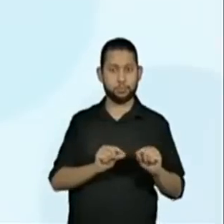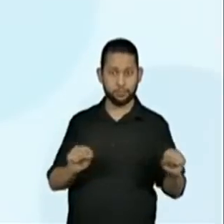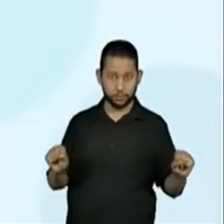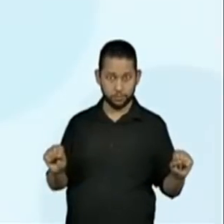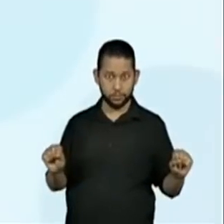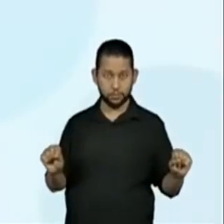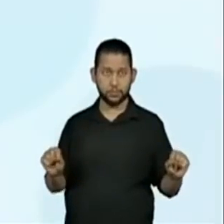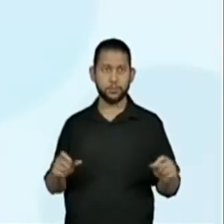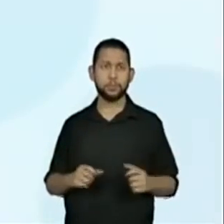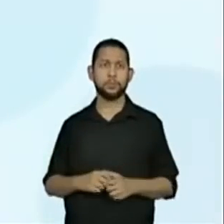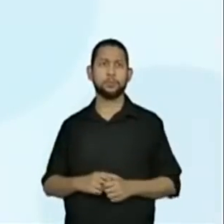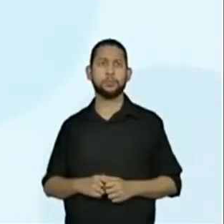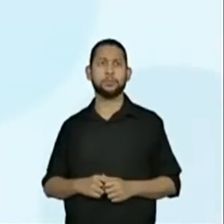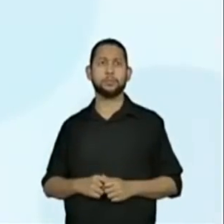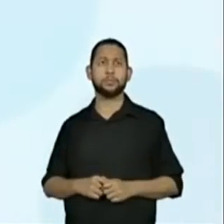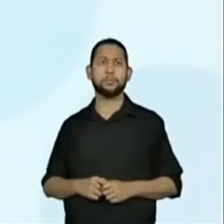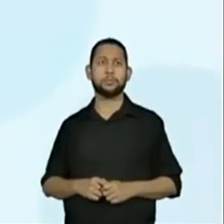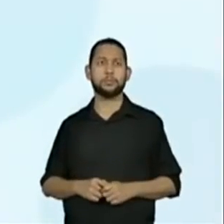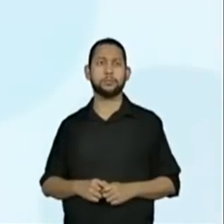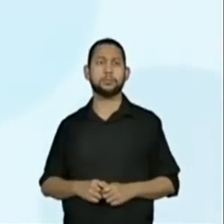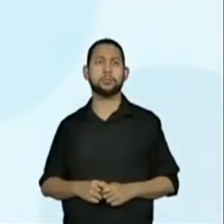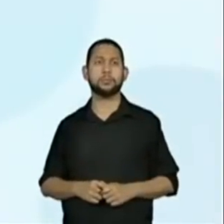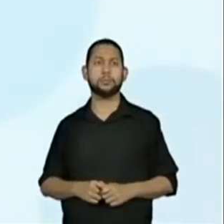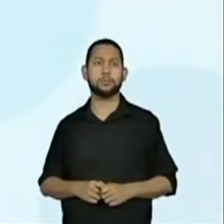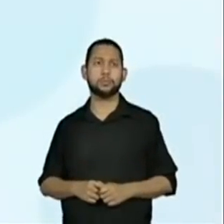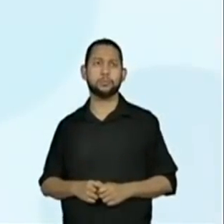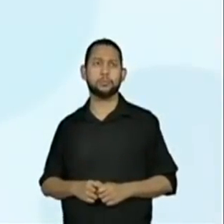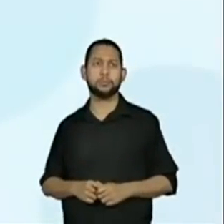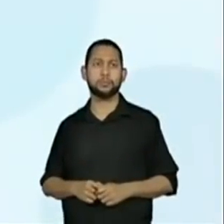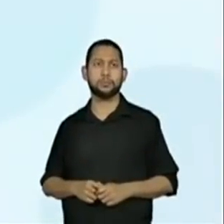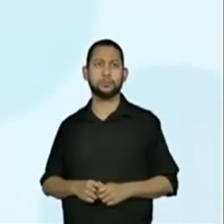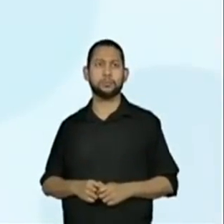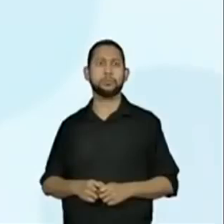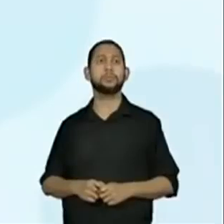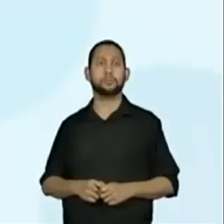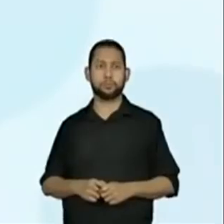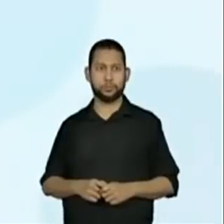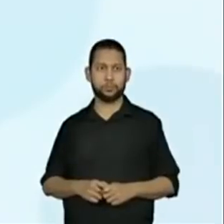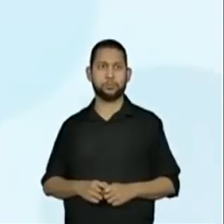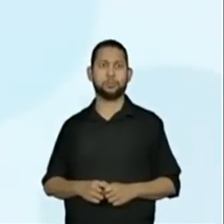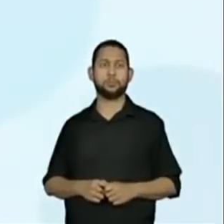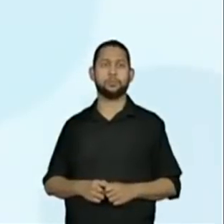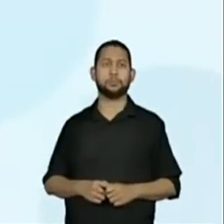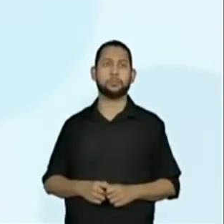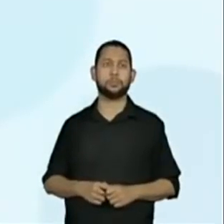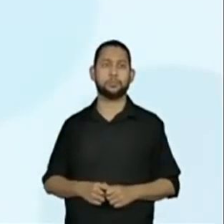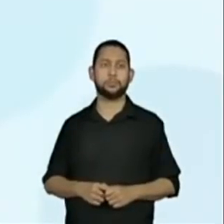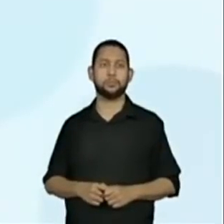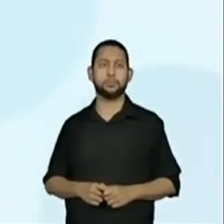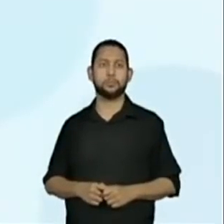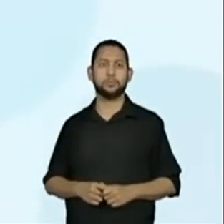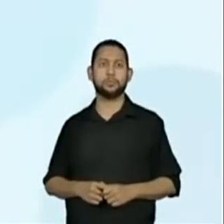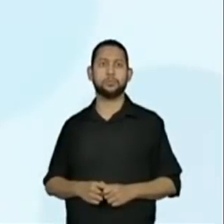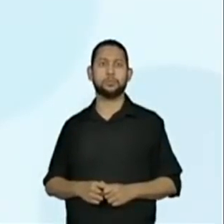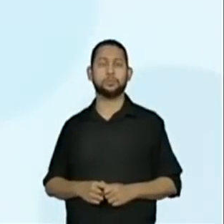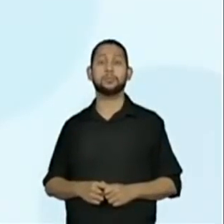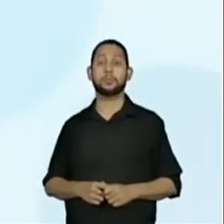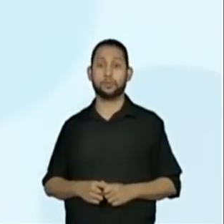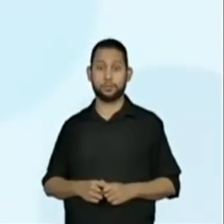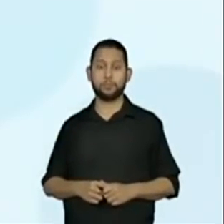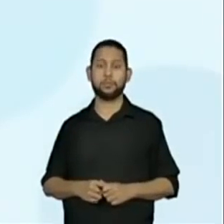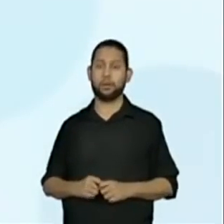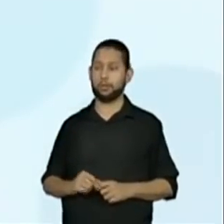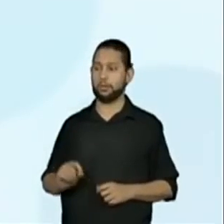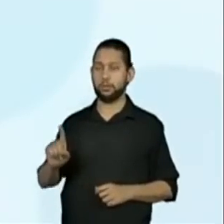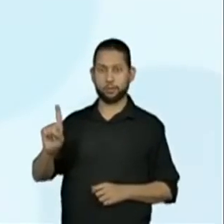embaixo 18 m aqui também temho 18 aqui tenho